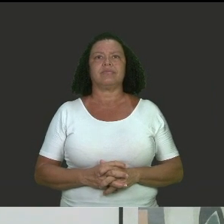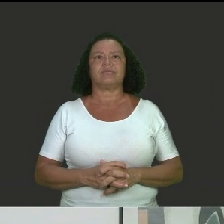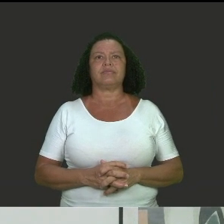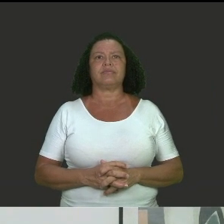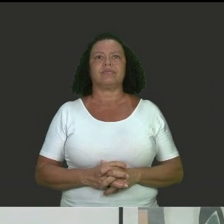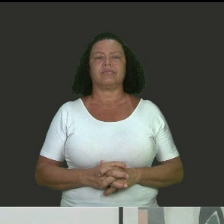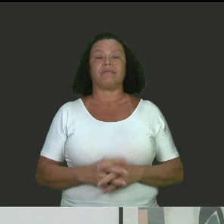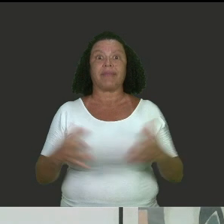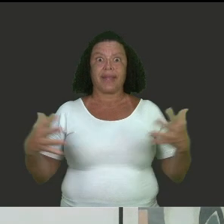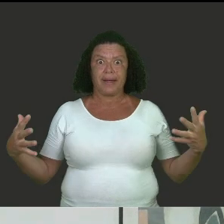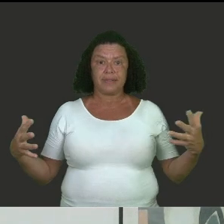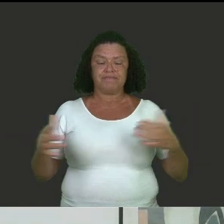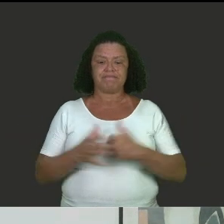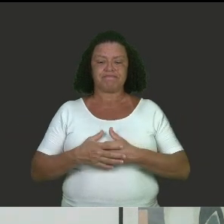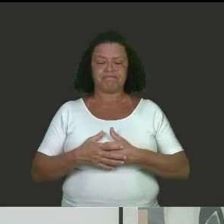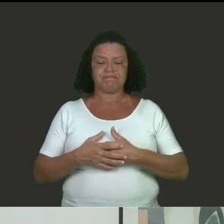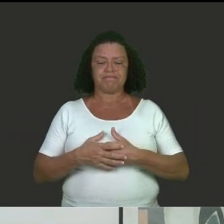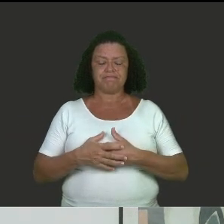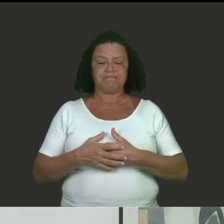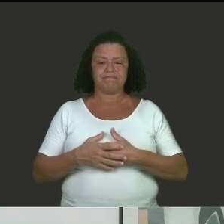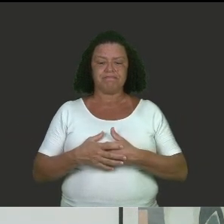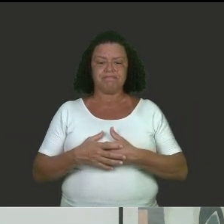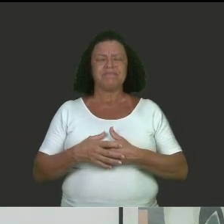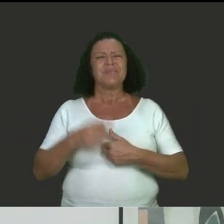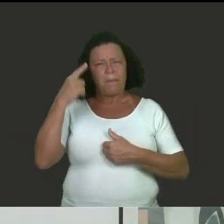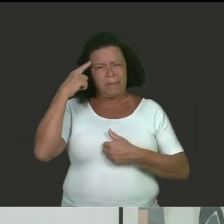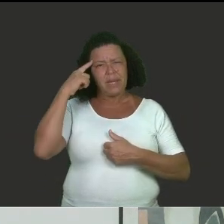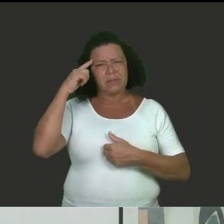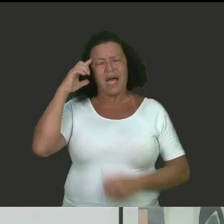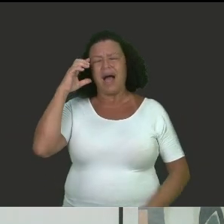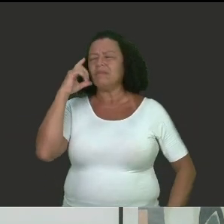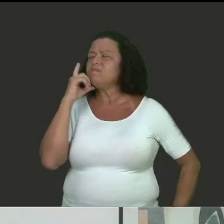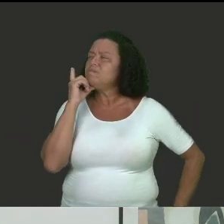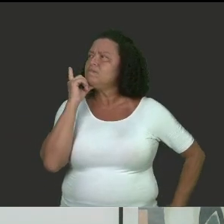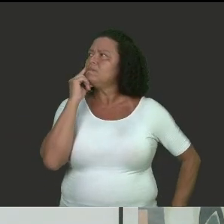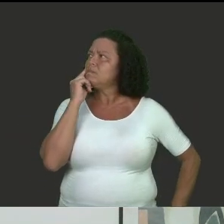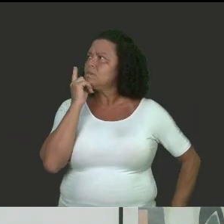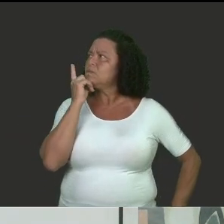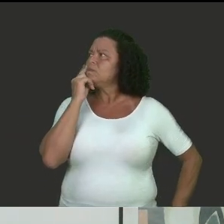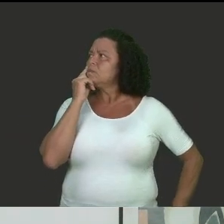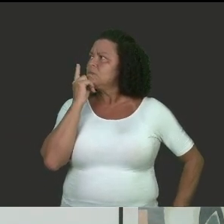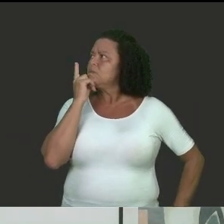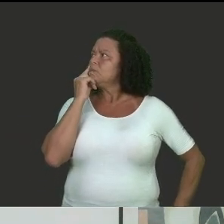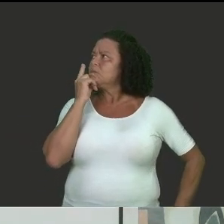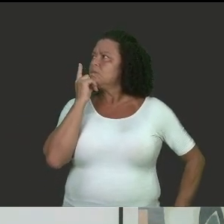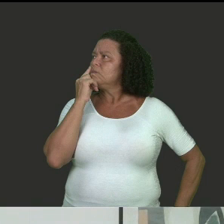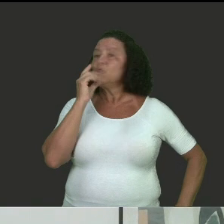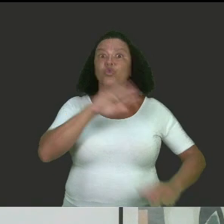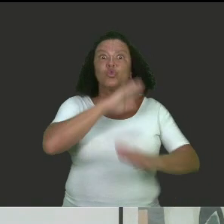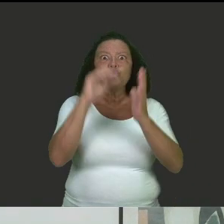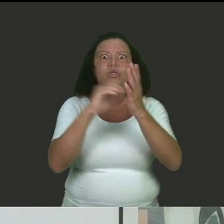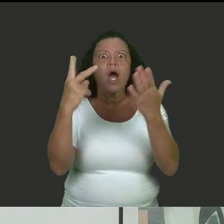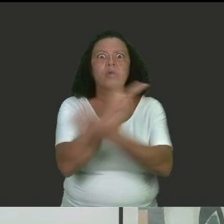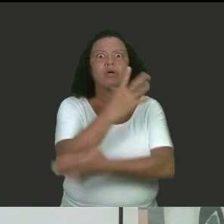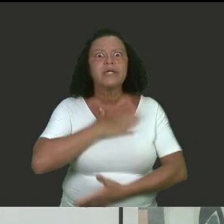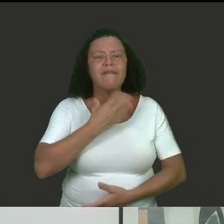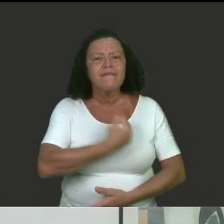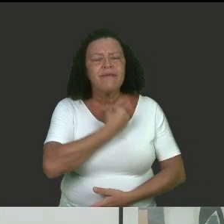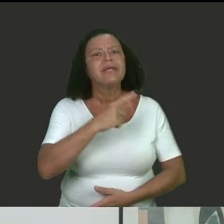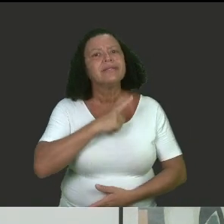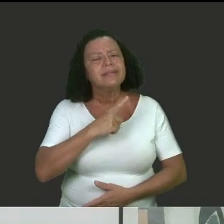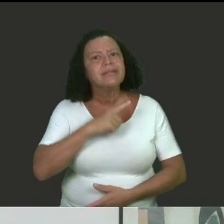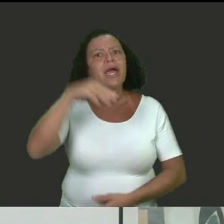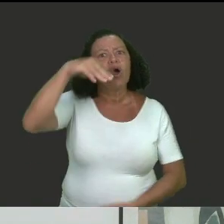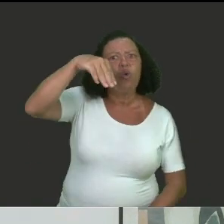E aí a gente vai parar um pouquinho para refletir sobre tudo que acontece na nossa vida tem um motivo, né? Nada acontece por